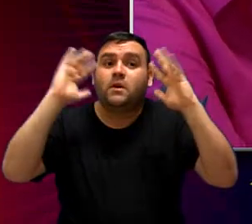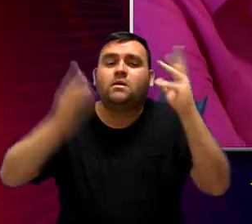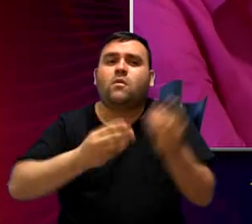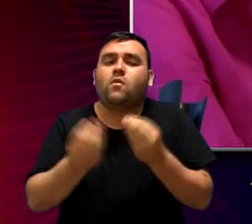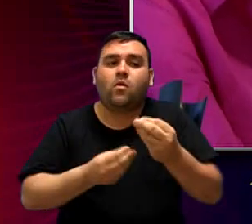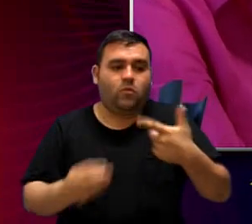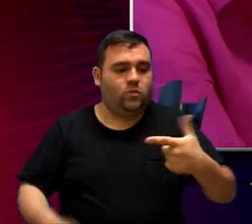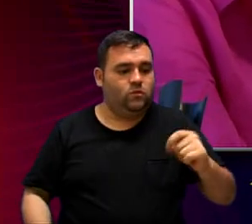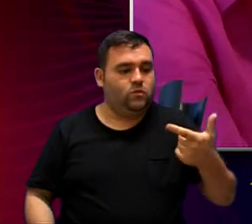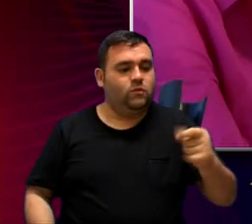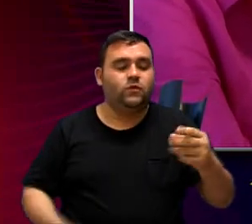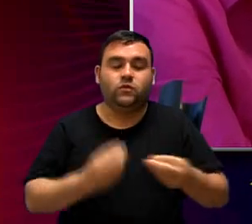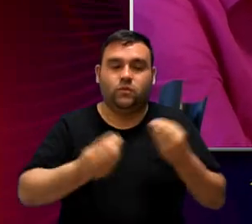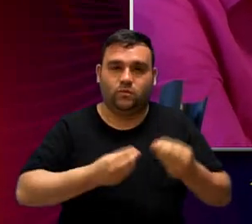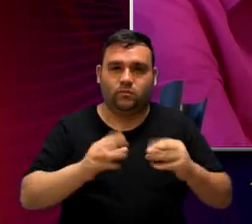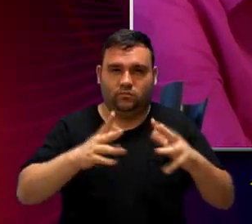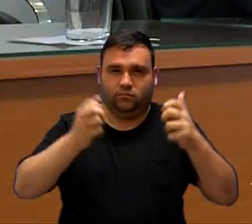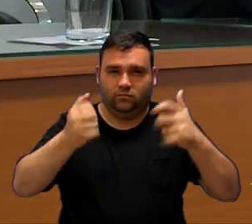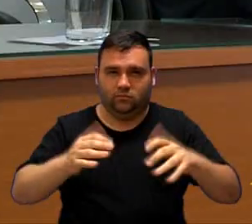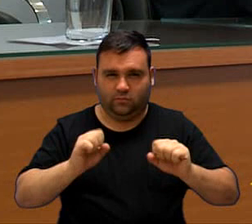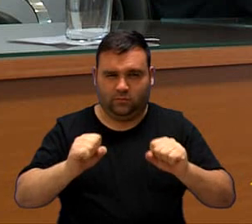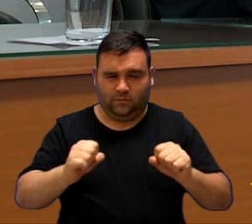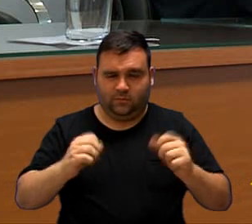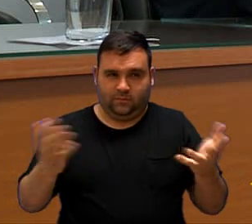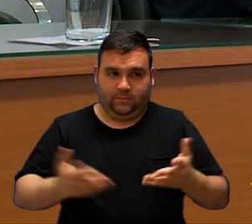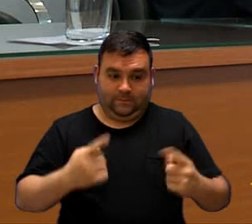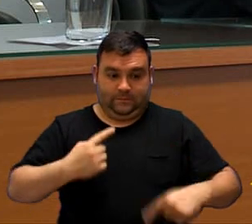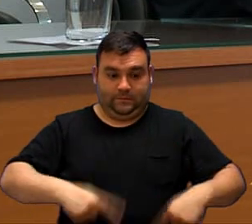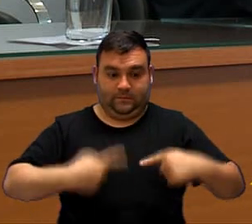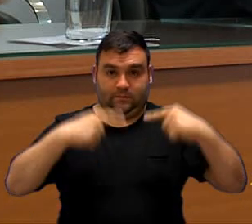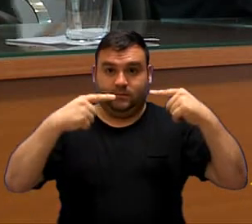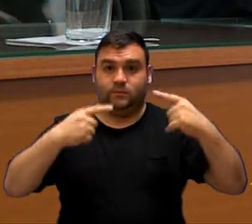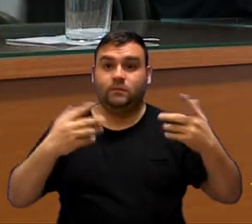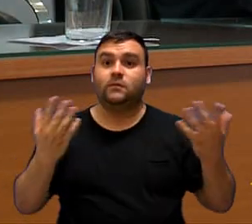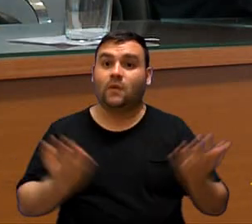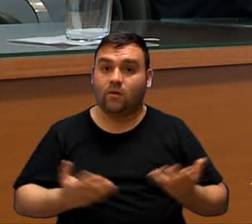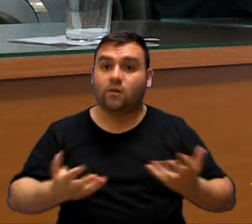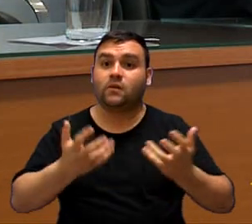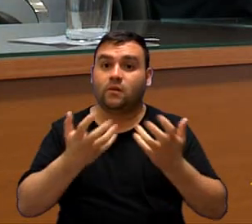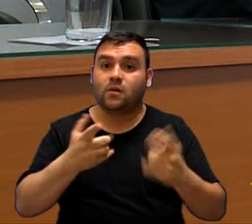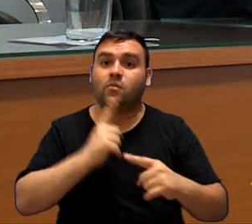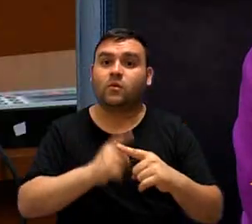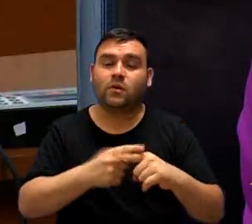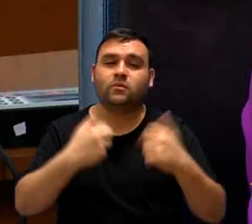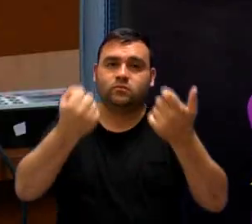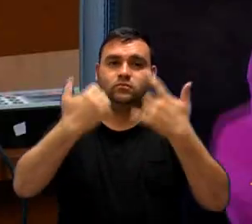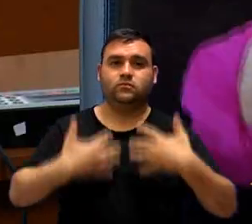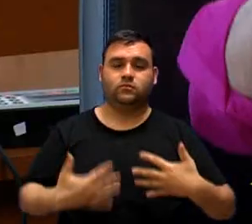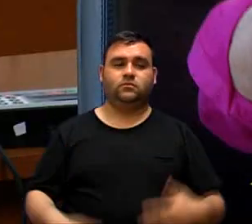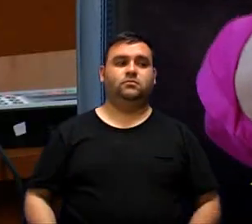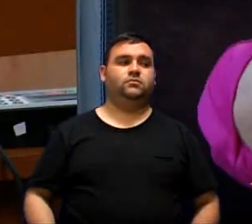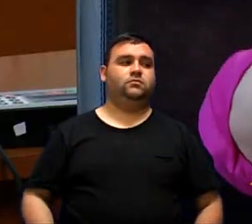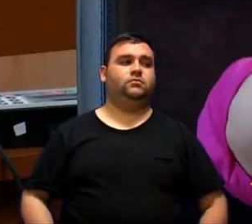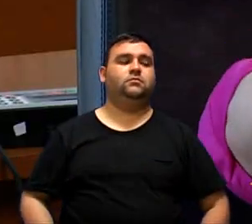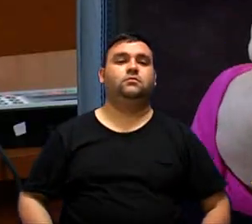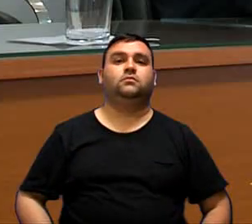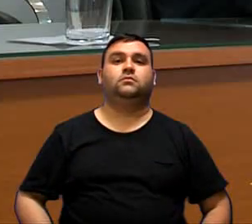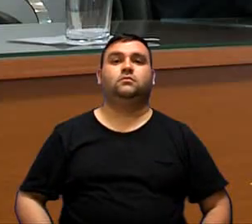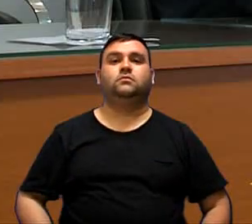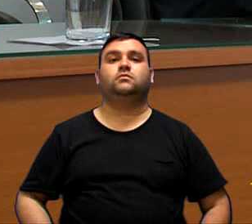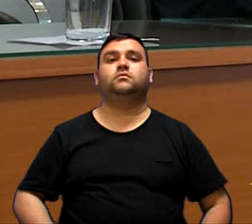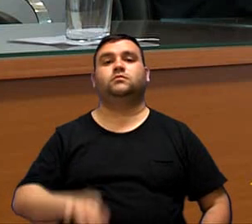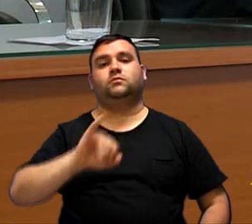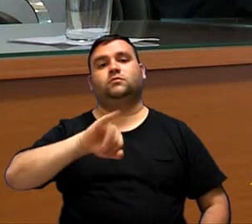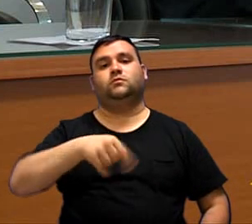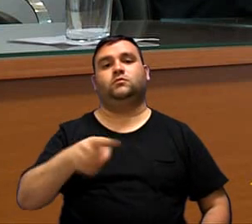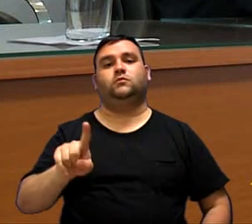fazer em 2020. Mas, vereadora Yara, podemos fazer esse debate sobre... Fica aqui, porque eu vou querer ouvir não, isso aqui, por vai favor. Ficar, vai ficar. Vereador